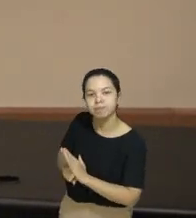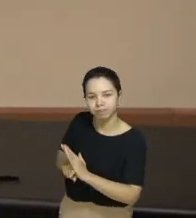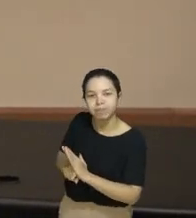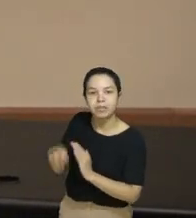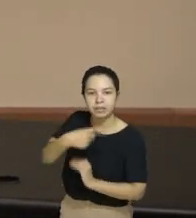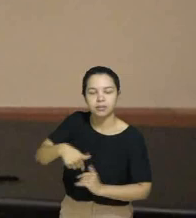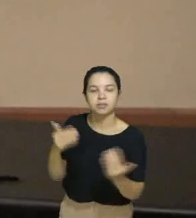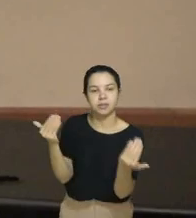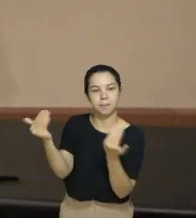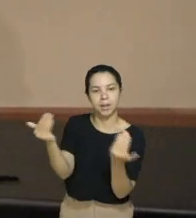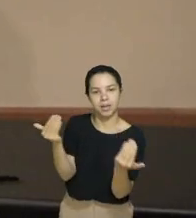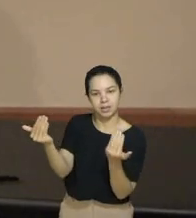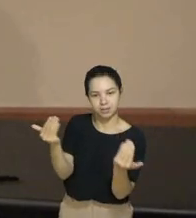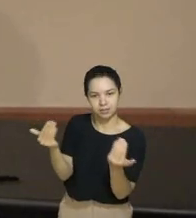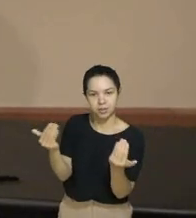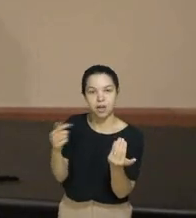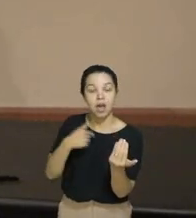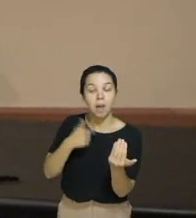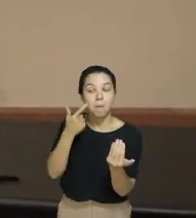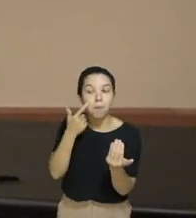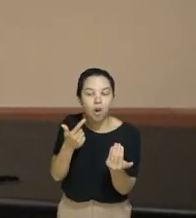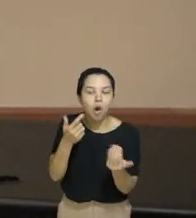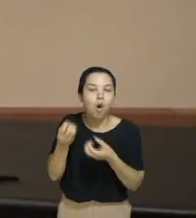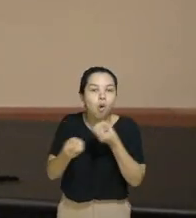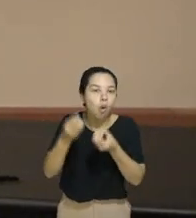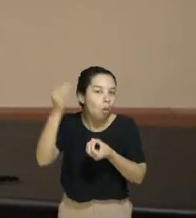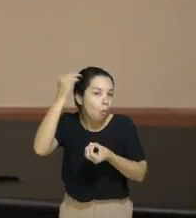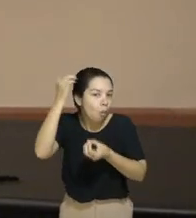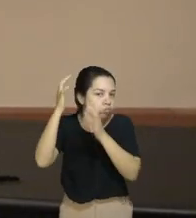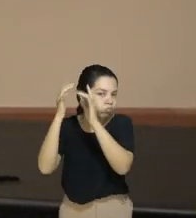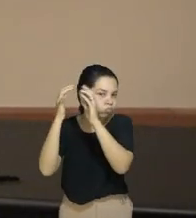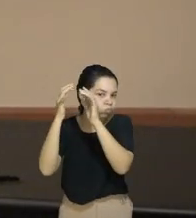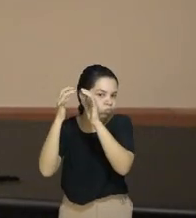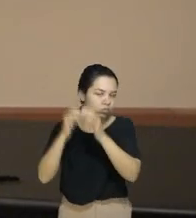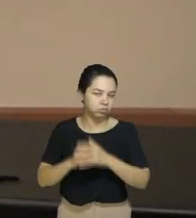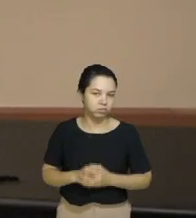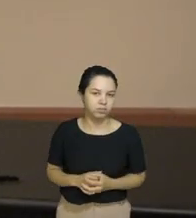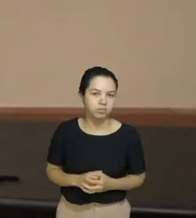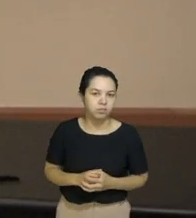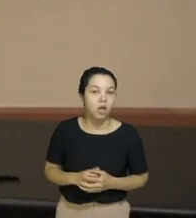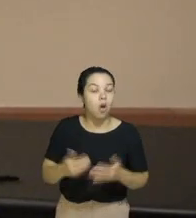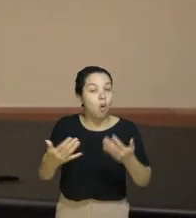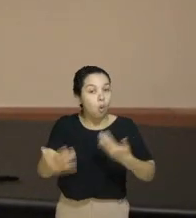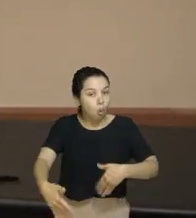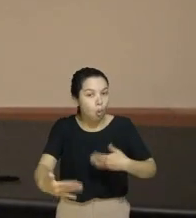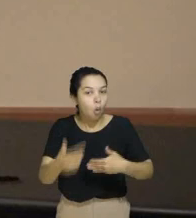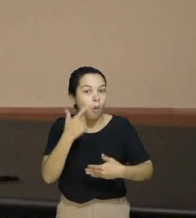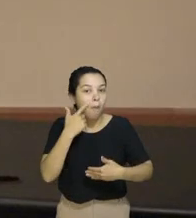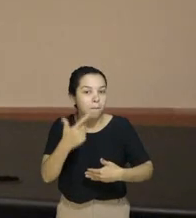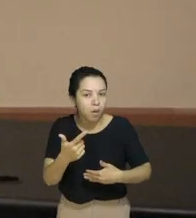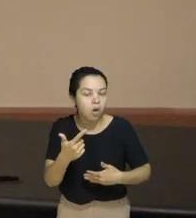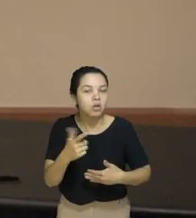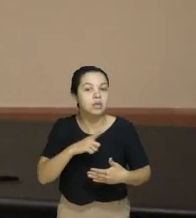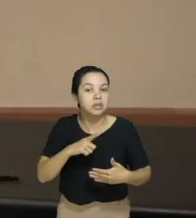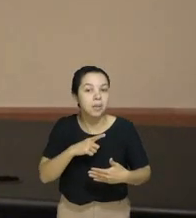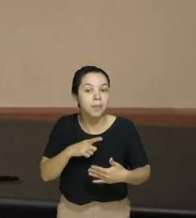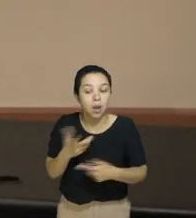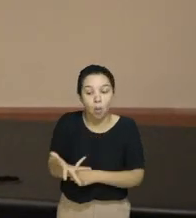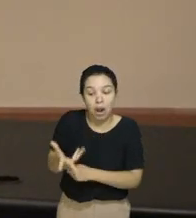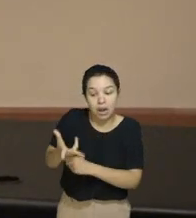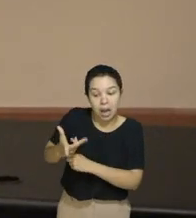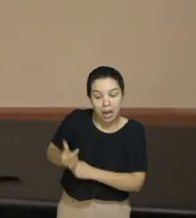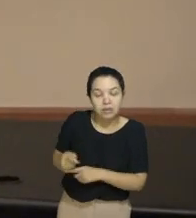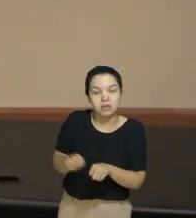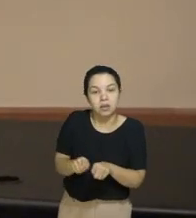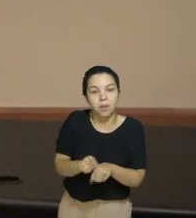desempenho operacional do sistema nervoso central. E os testes nos dão uma análise quantitativa e qualitativa. Então, eu tenho o